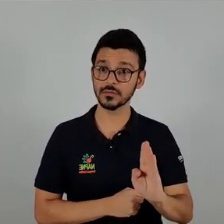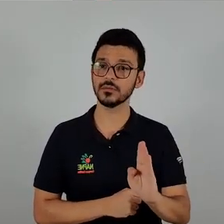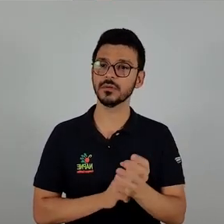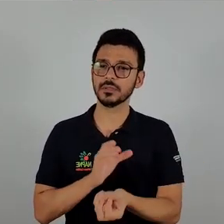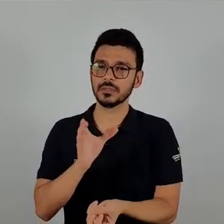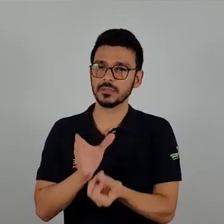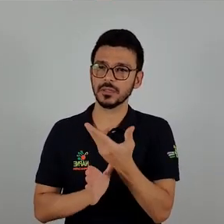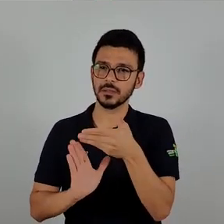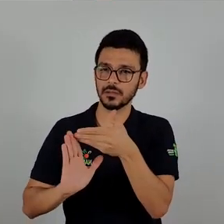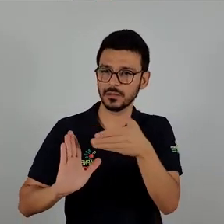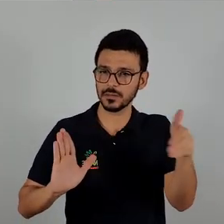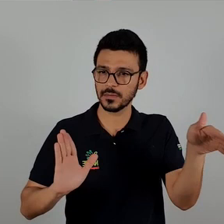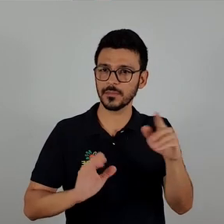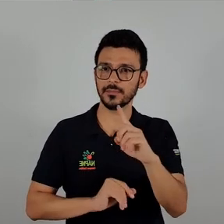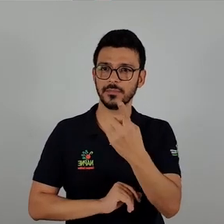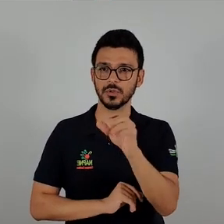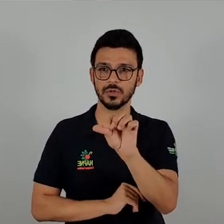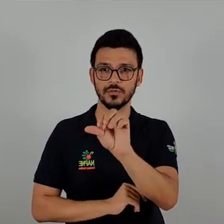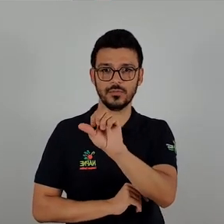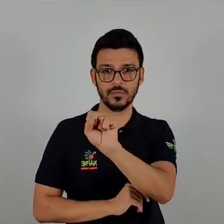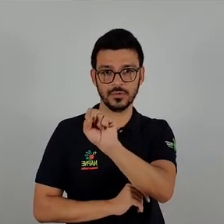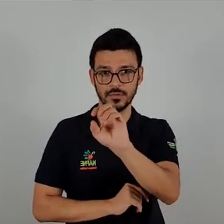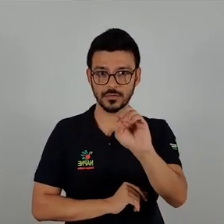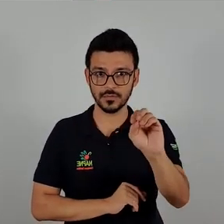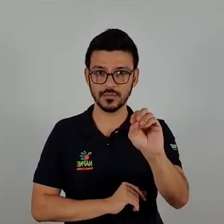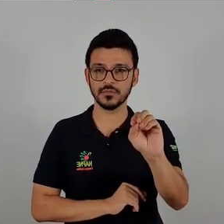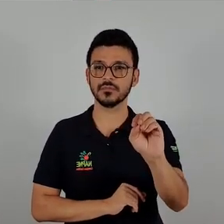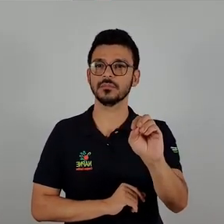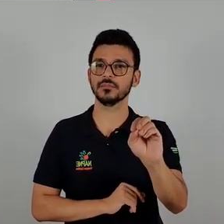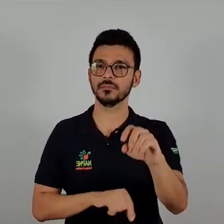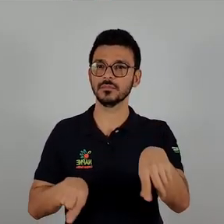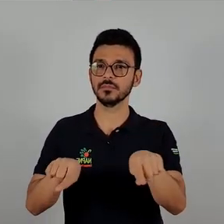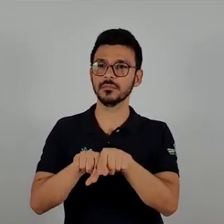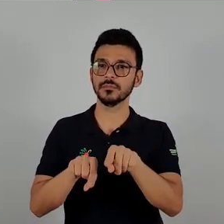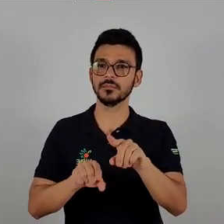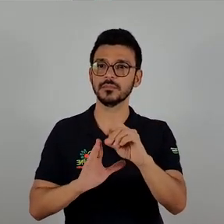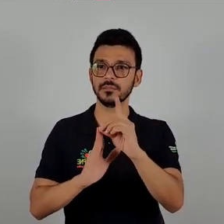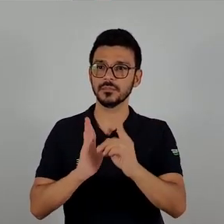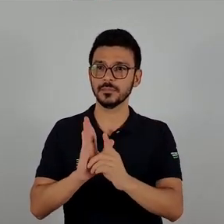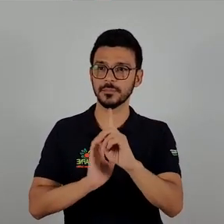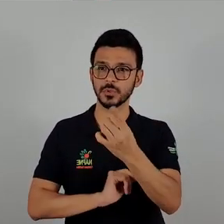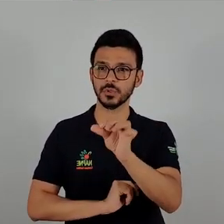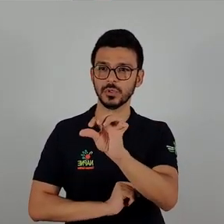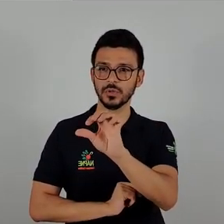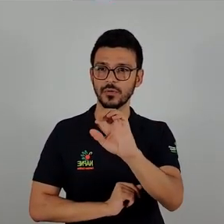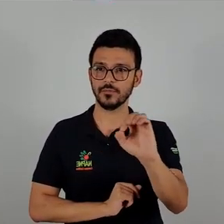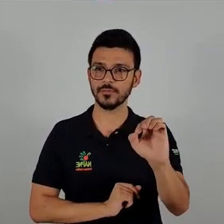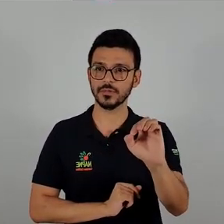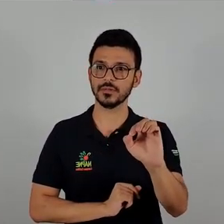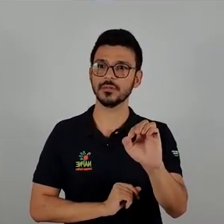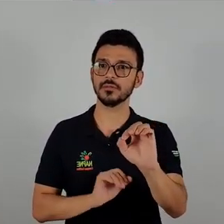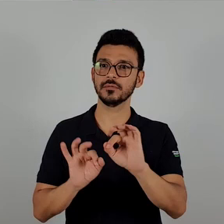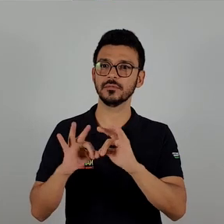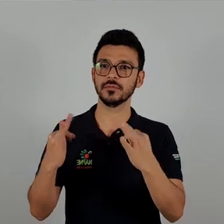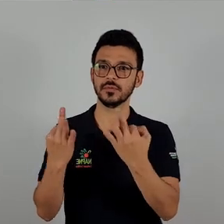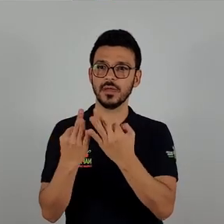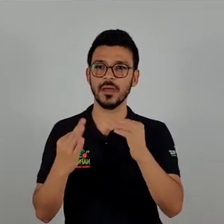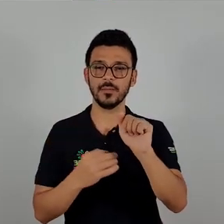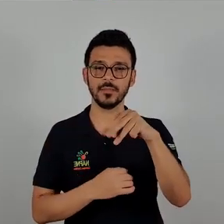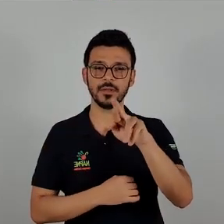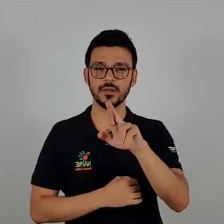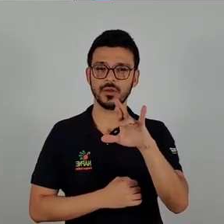Pedro falecido, foi o cara que trouxe isso aí para o Brasil, né, as fórmulas magistrais, do qual hoje nós temos